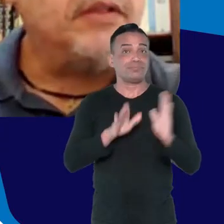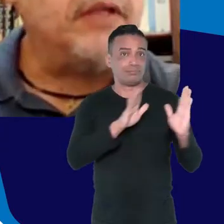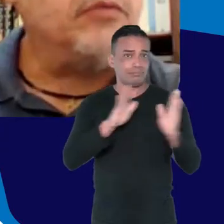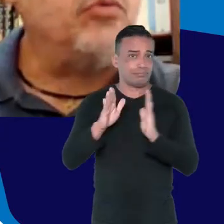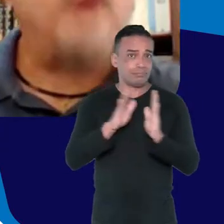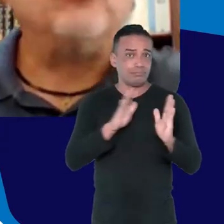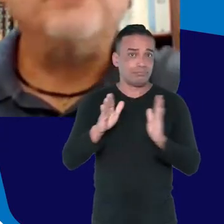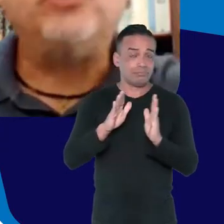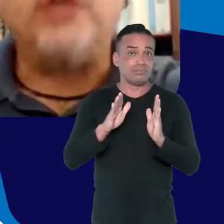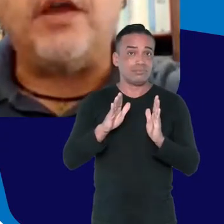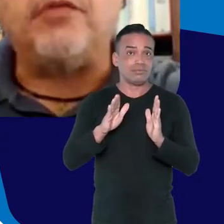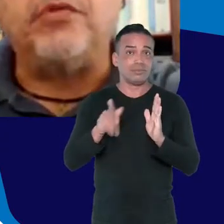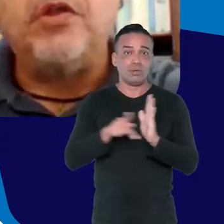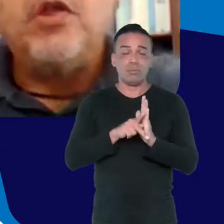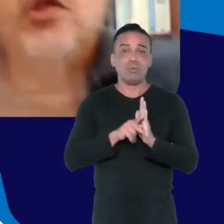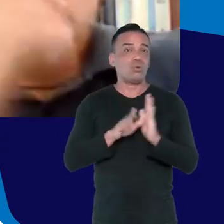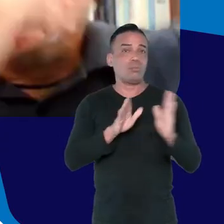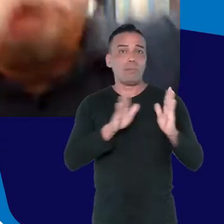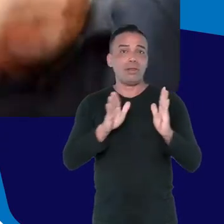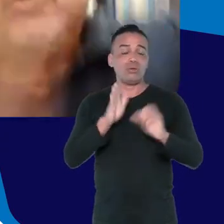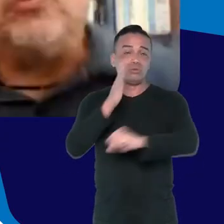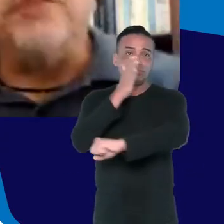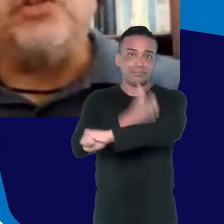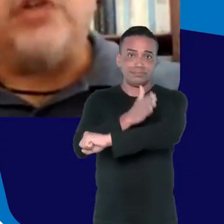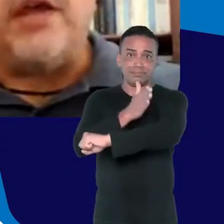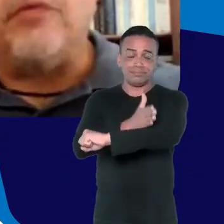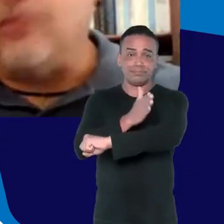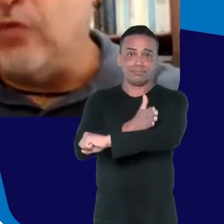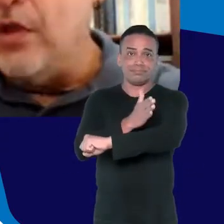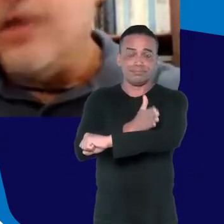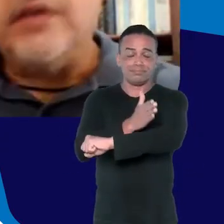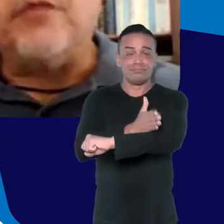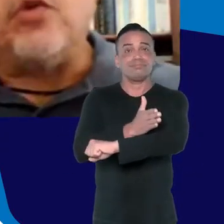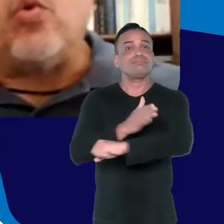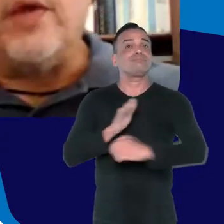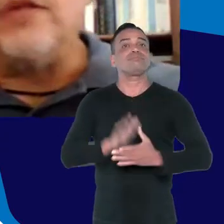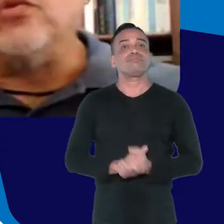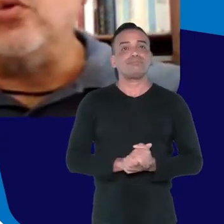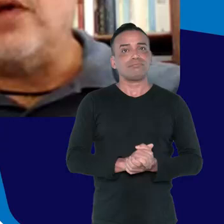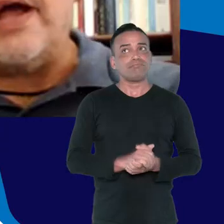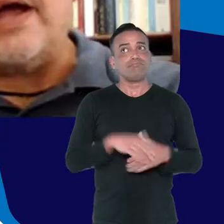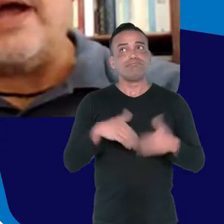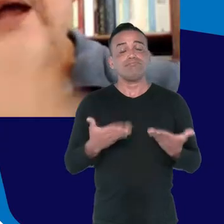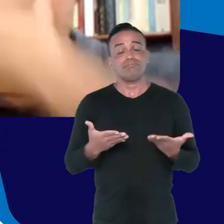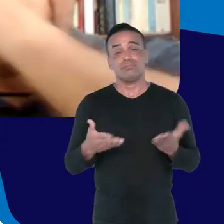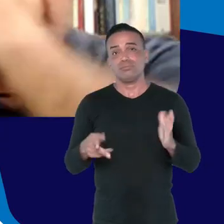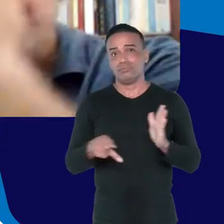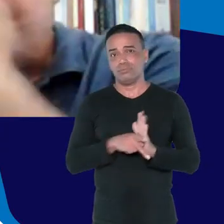época do Alto Medievo. No Baixo Medievo, que foi quando